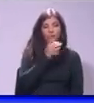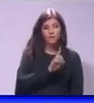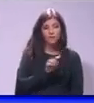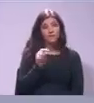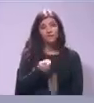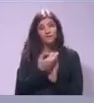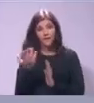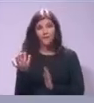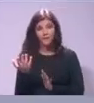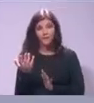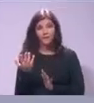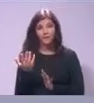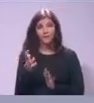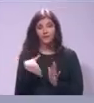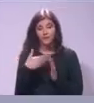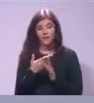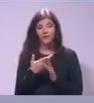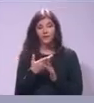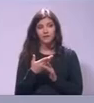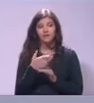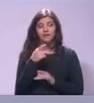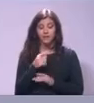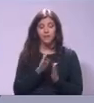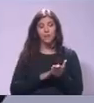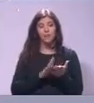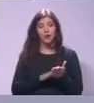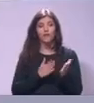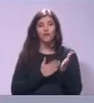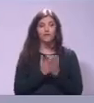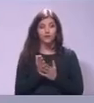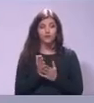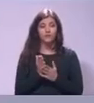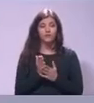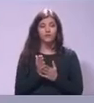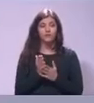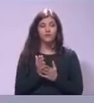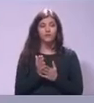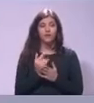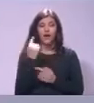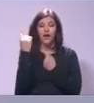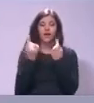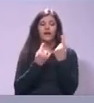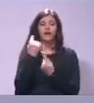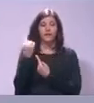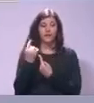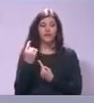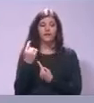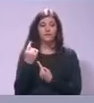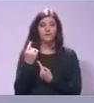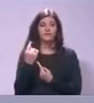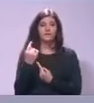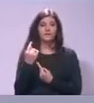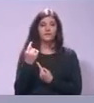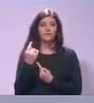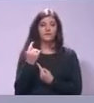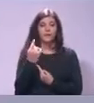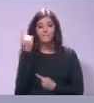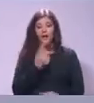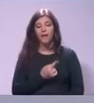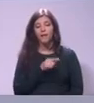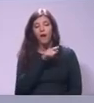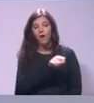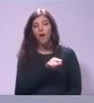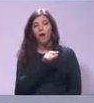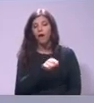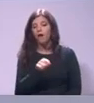também são paulo e é prova que continua a haver uma mente superior que dita o